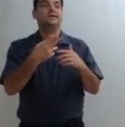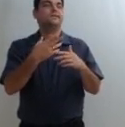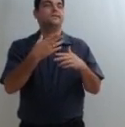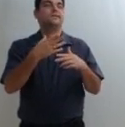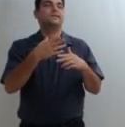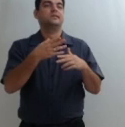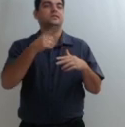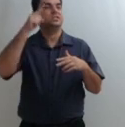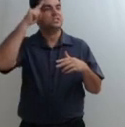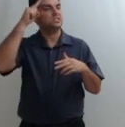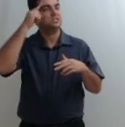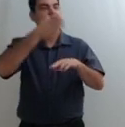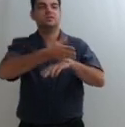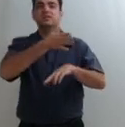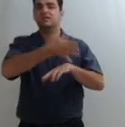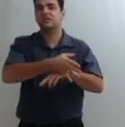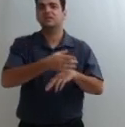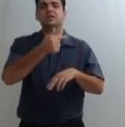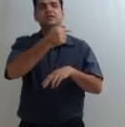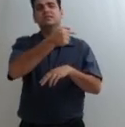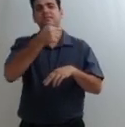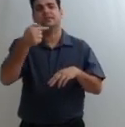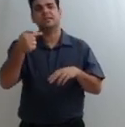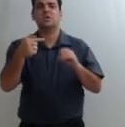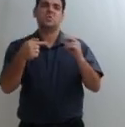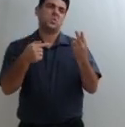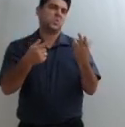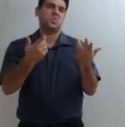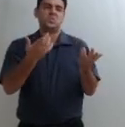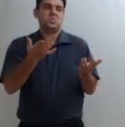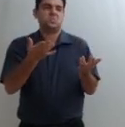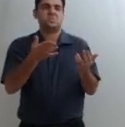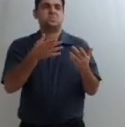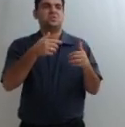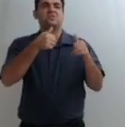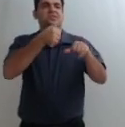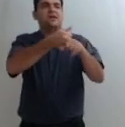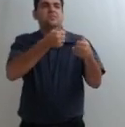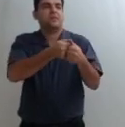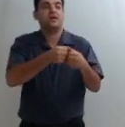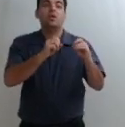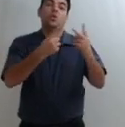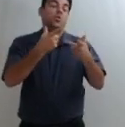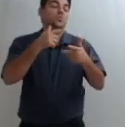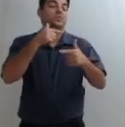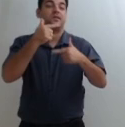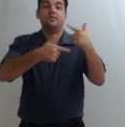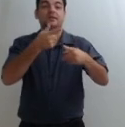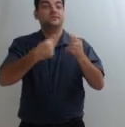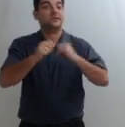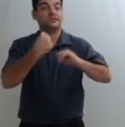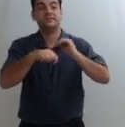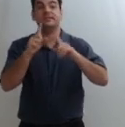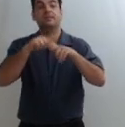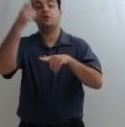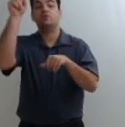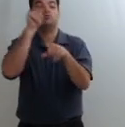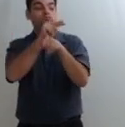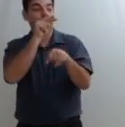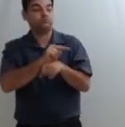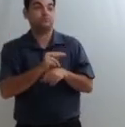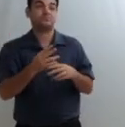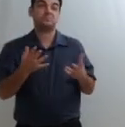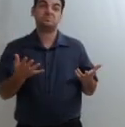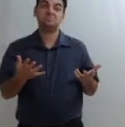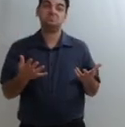diário, um comparecimento semanal no batalhão de polícia que ele está vinculado, quem sabe um serviço administrativo que ele possa ser vigiado, mas que permita que ele